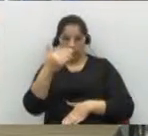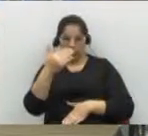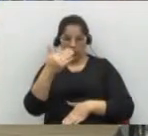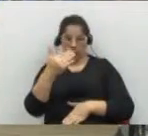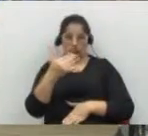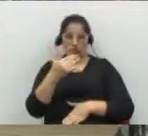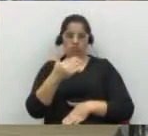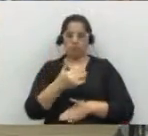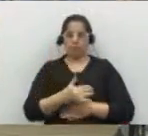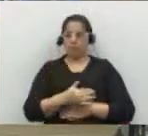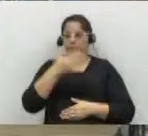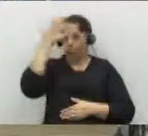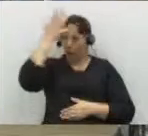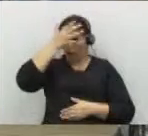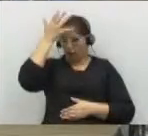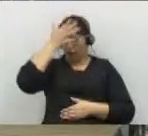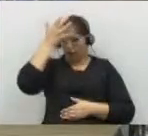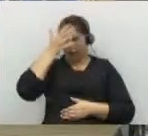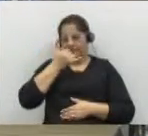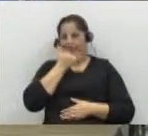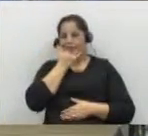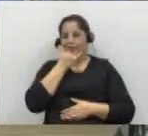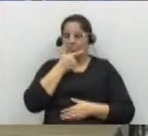vereadora Érica Tanque,